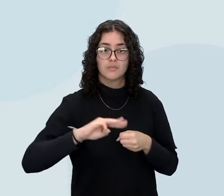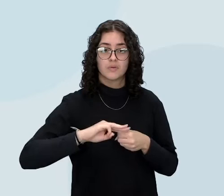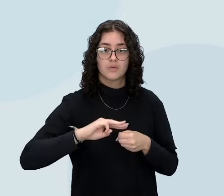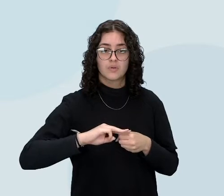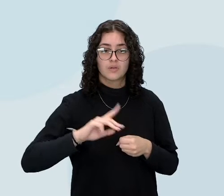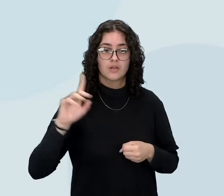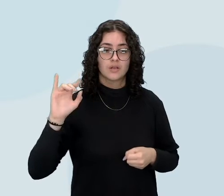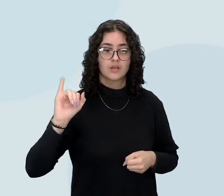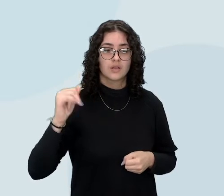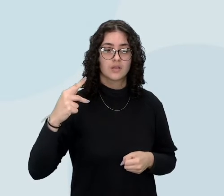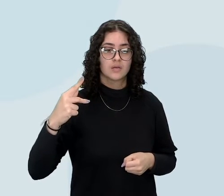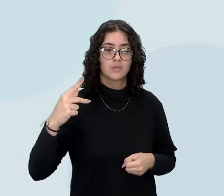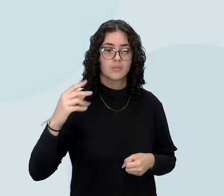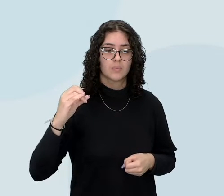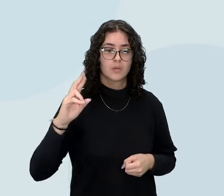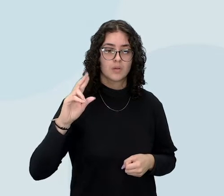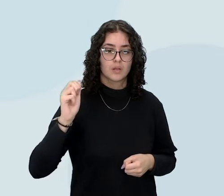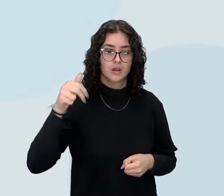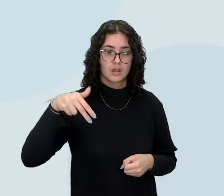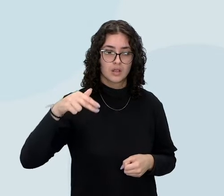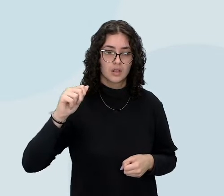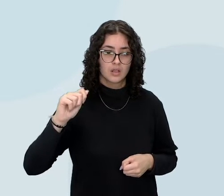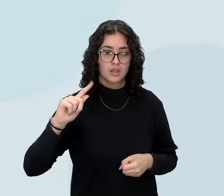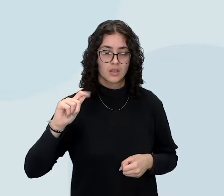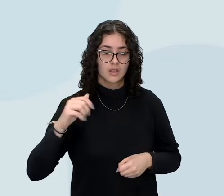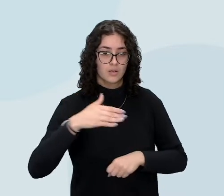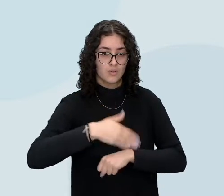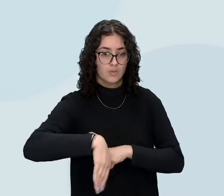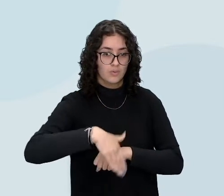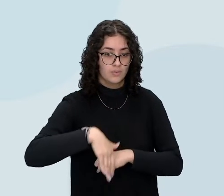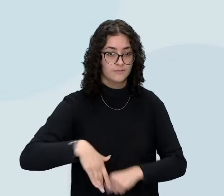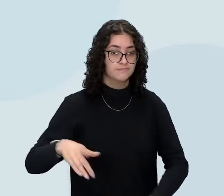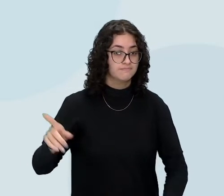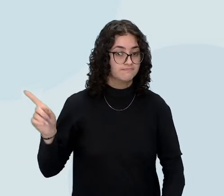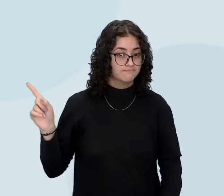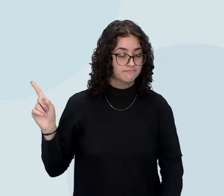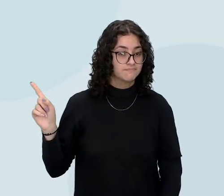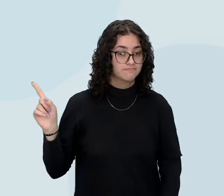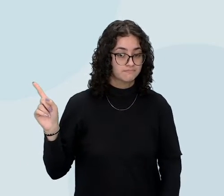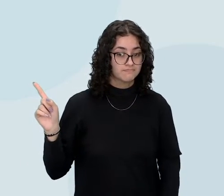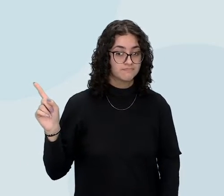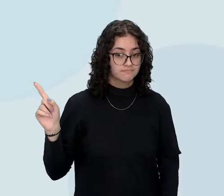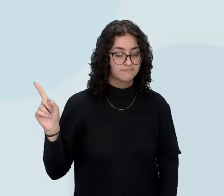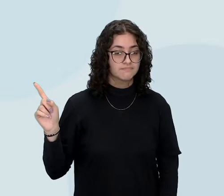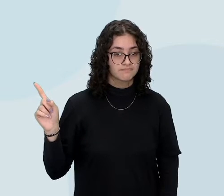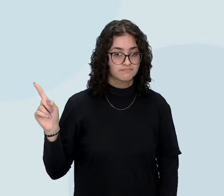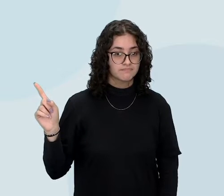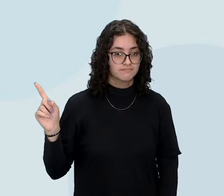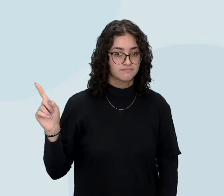em Iporanga. O endereço aí é na rodovia, no quilômetro